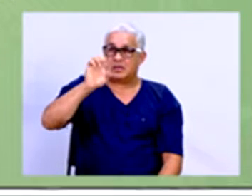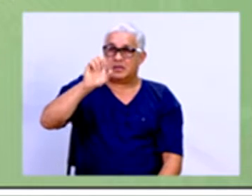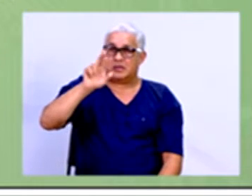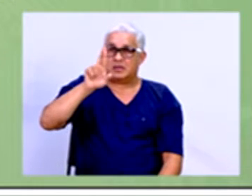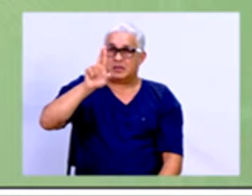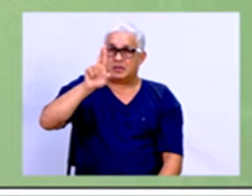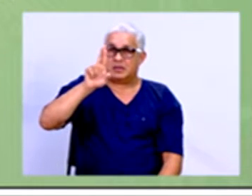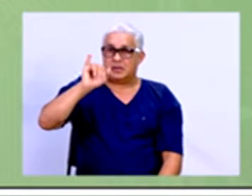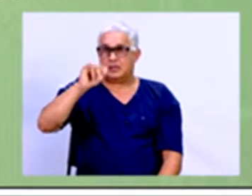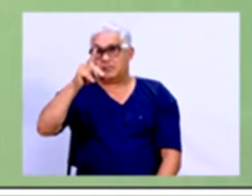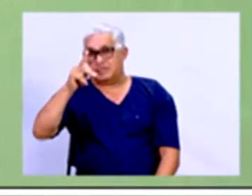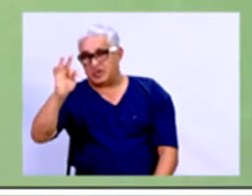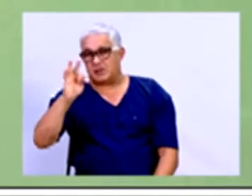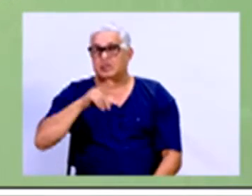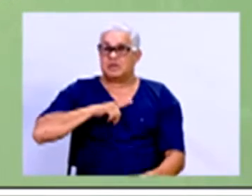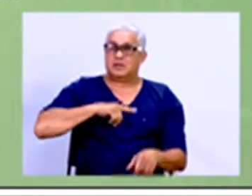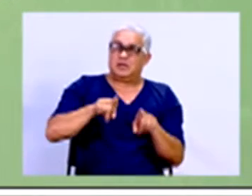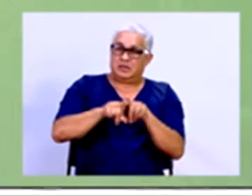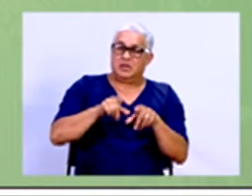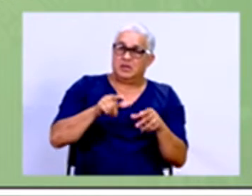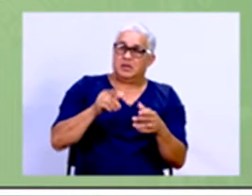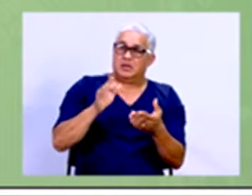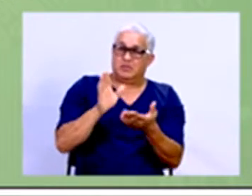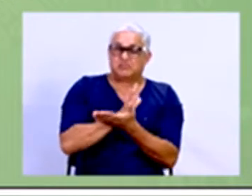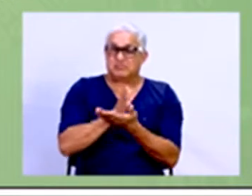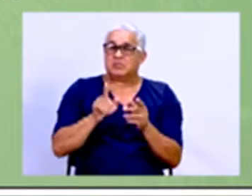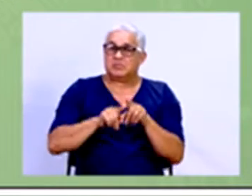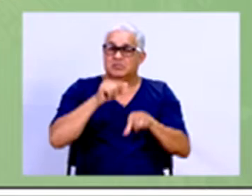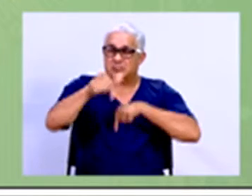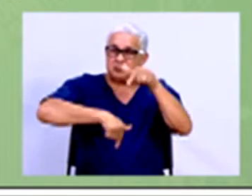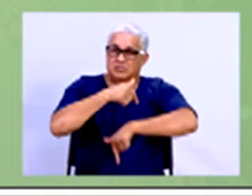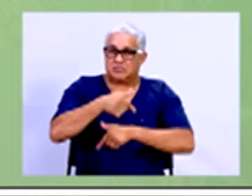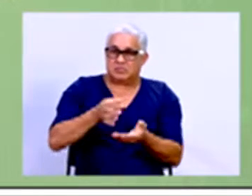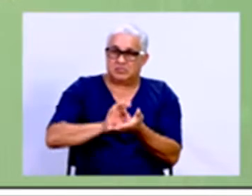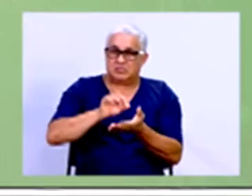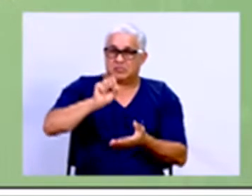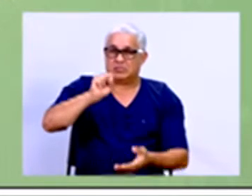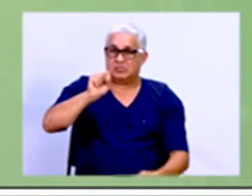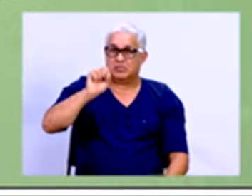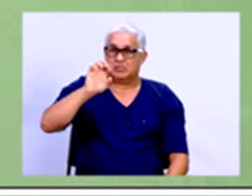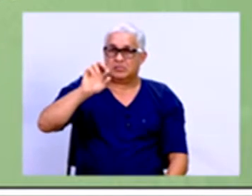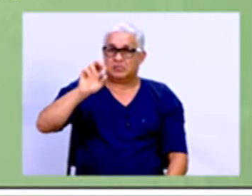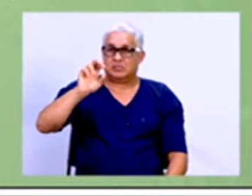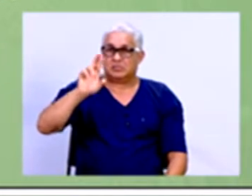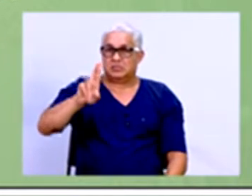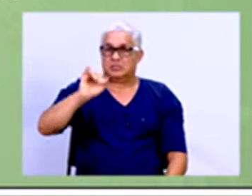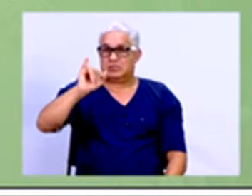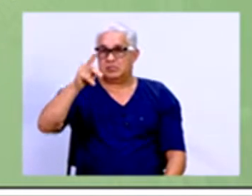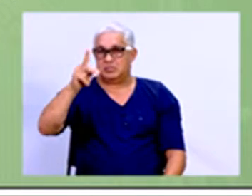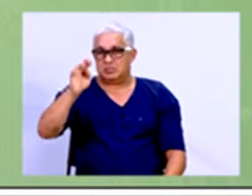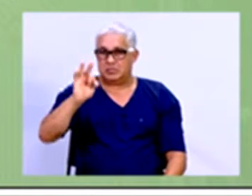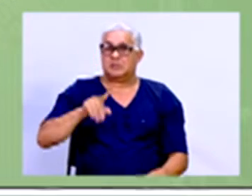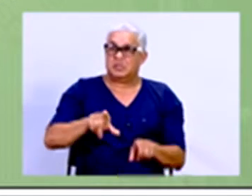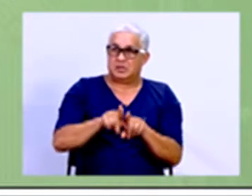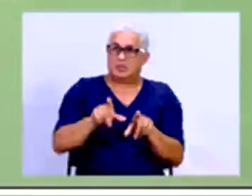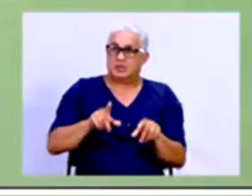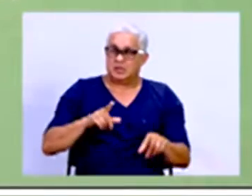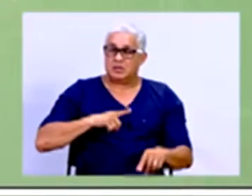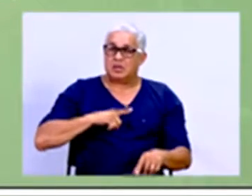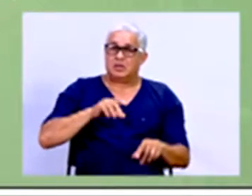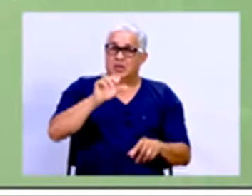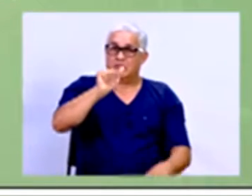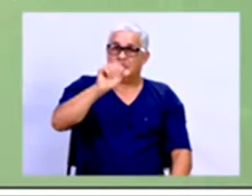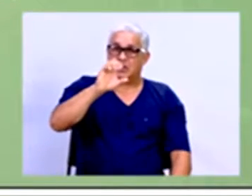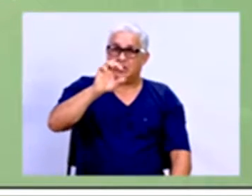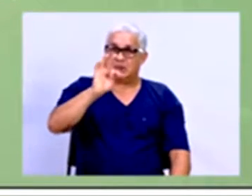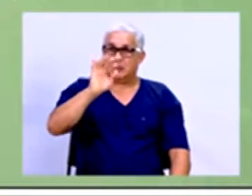de coisa que geralmente a gente trabalha com JavaScript, né? A gente tem o Action, né?